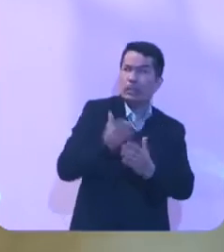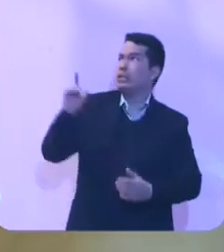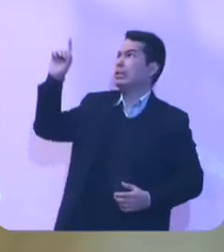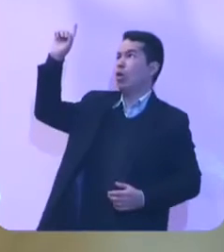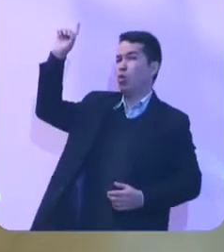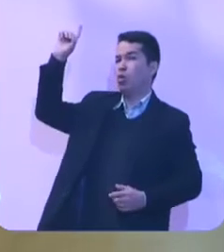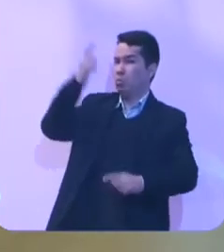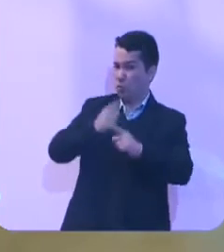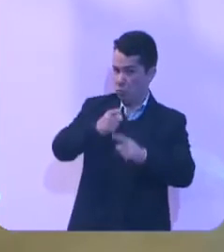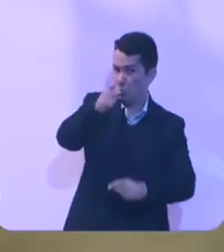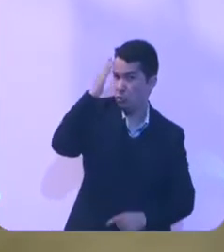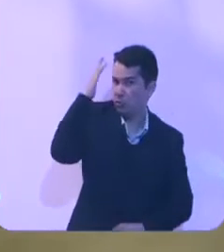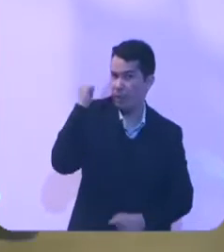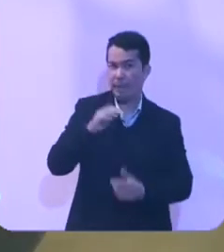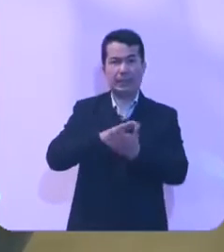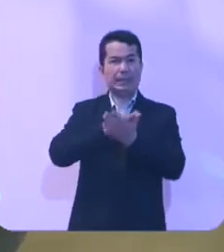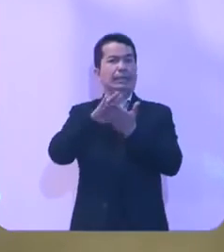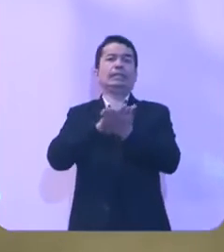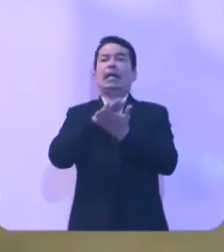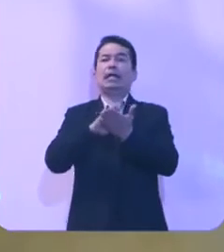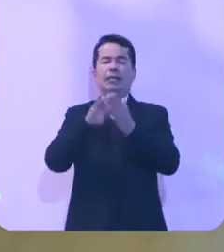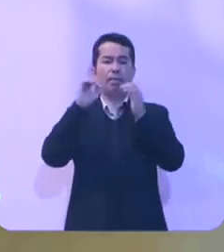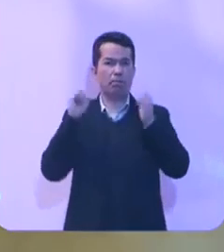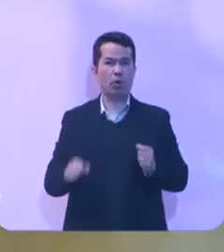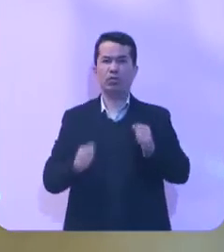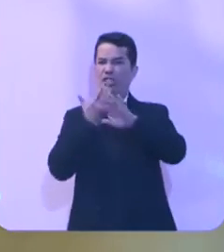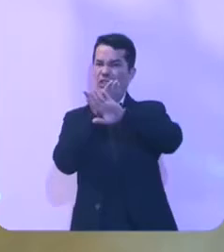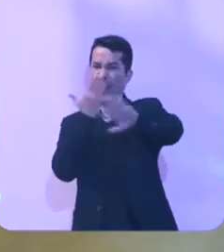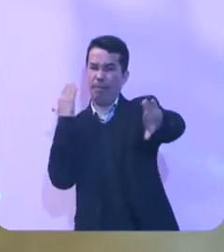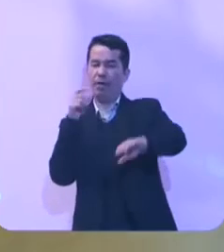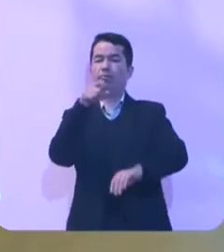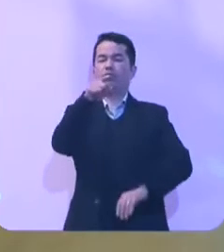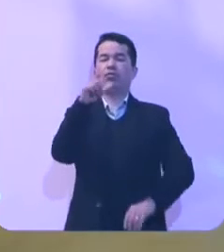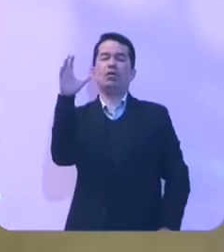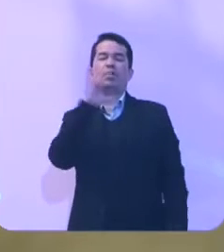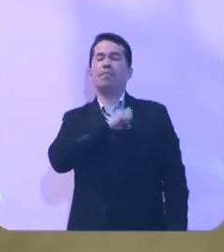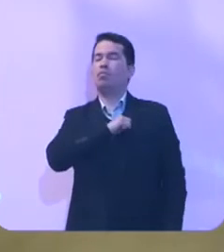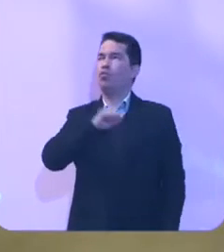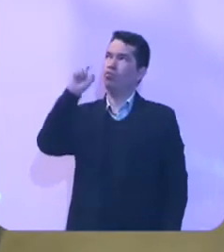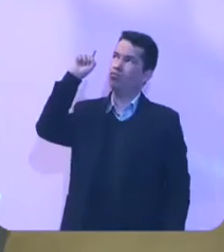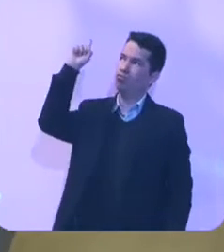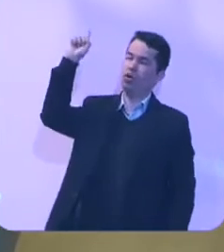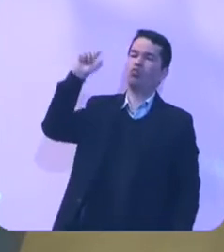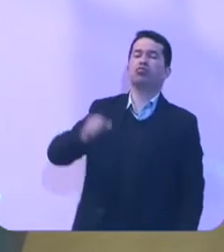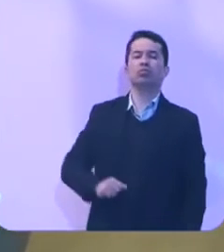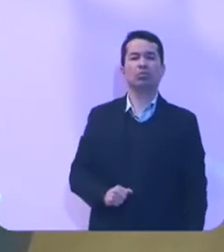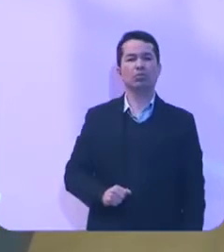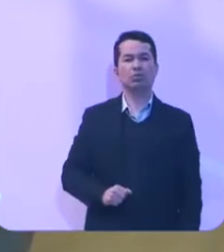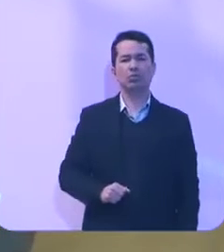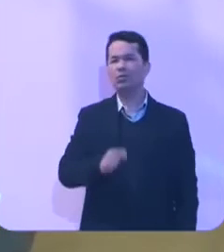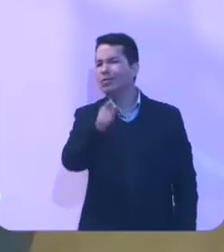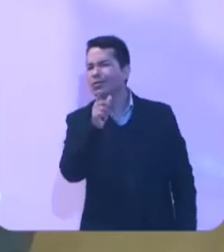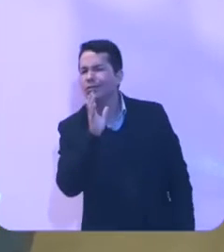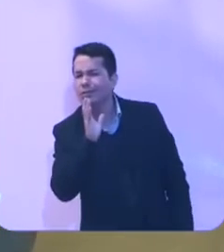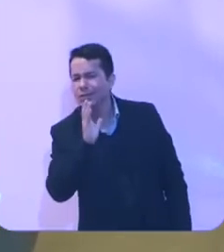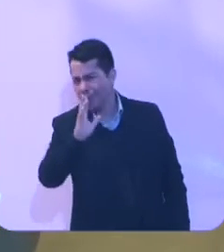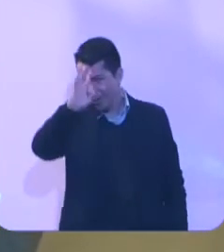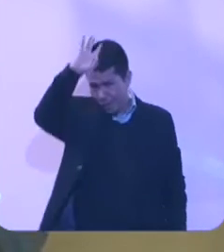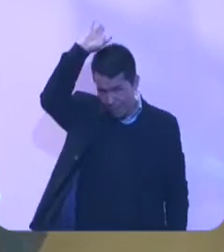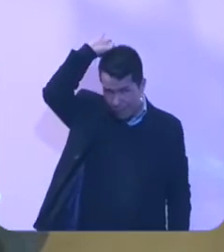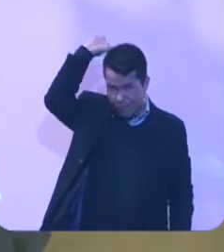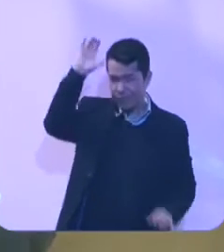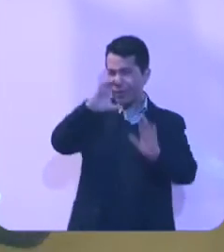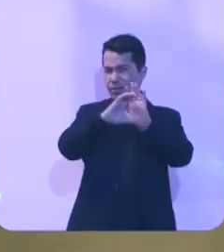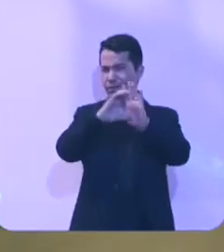acho tremendo o hino de vitória que o apóstolo Paulo canta em Romanos capítulo 8. Ele é um